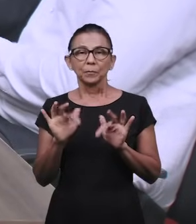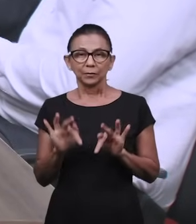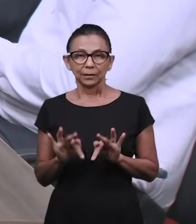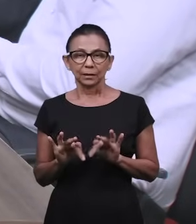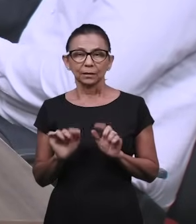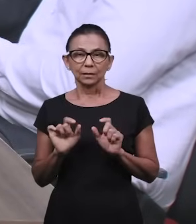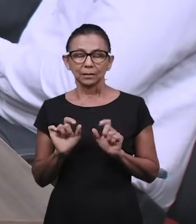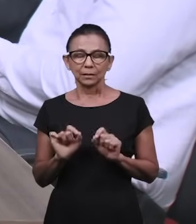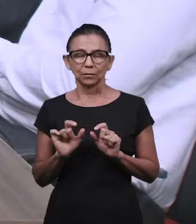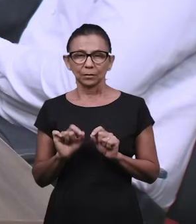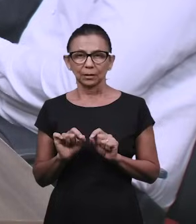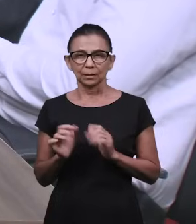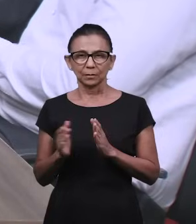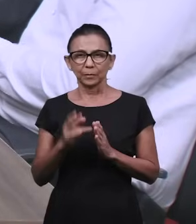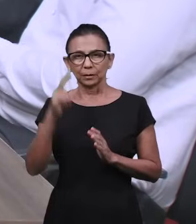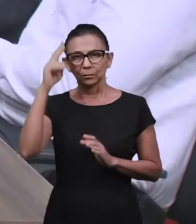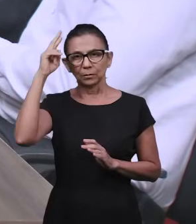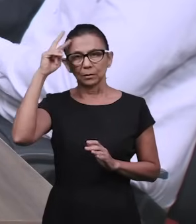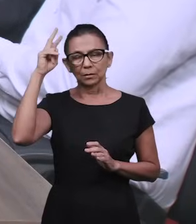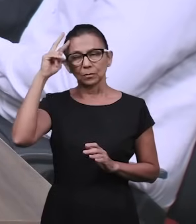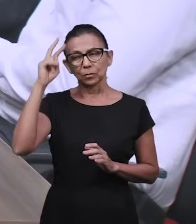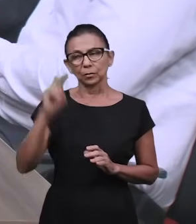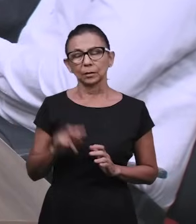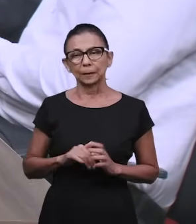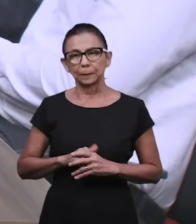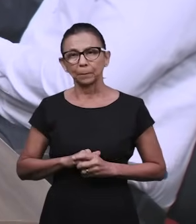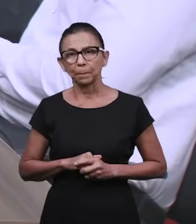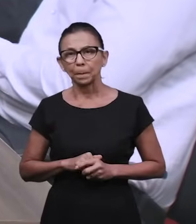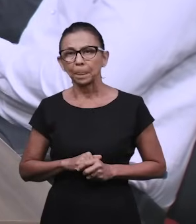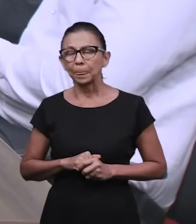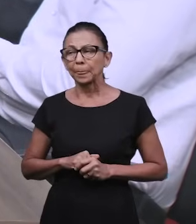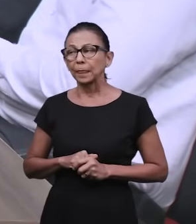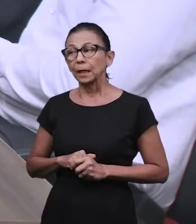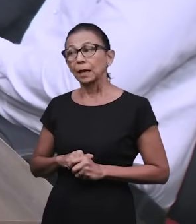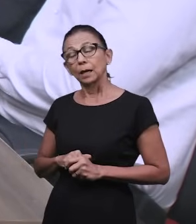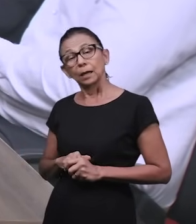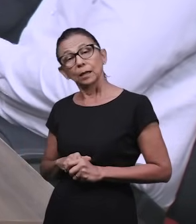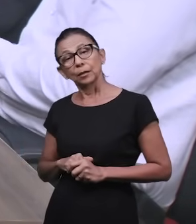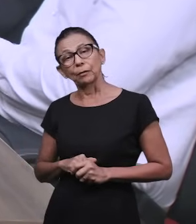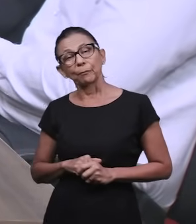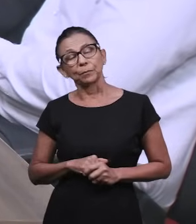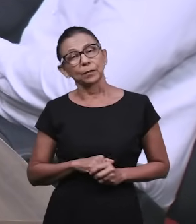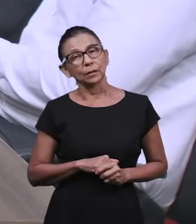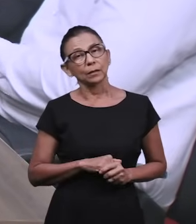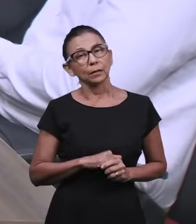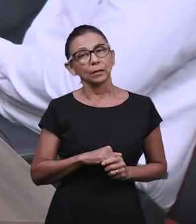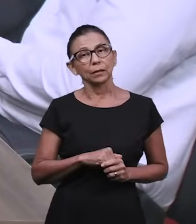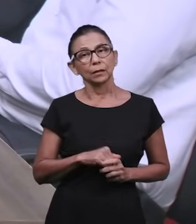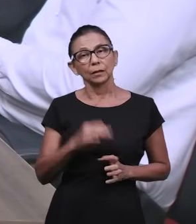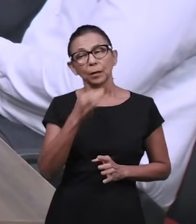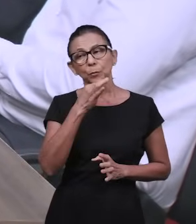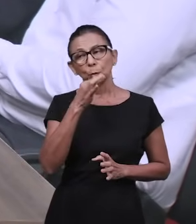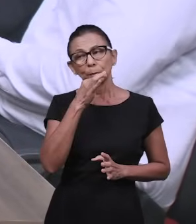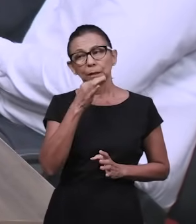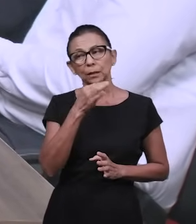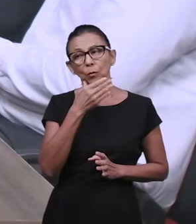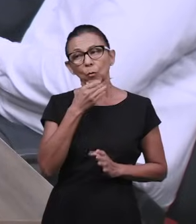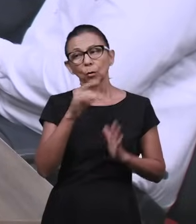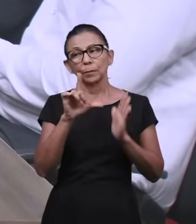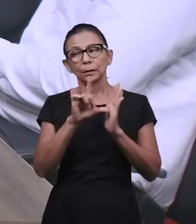gente, porque talvez o Lutero, Martinho Lutero, seja o mais conhecido, né, desses Exato, sim. reformadores. Mas existem